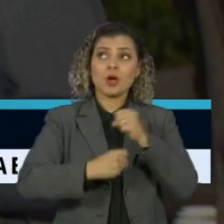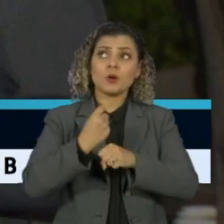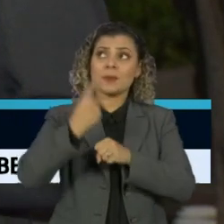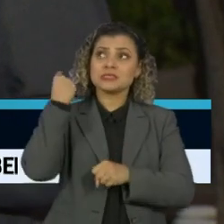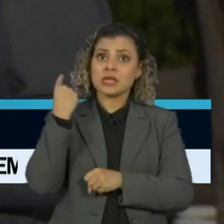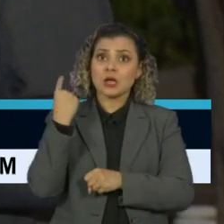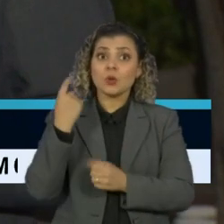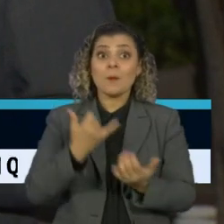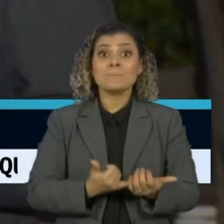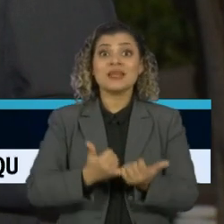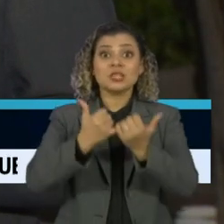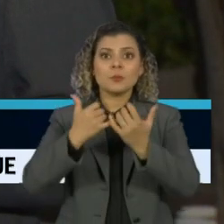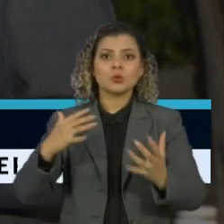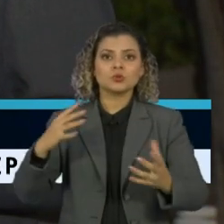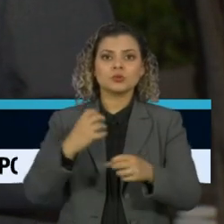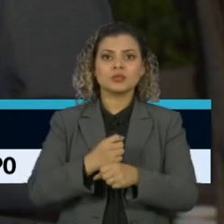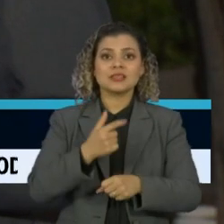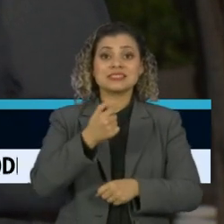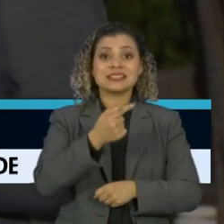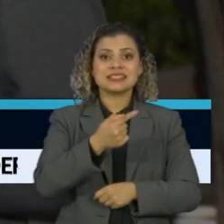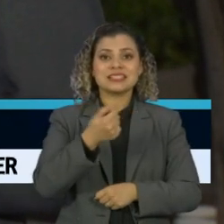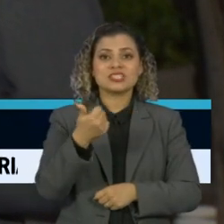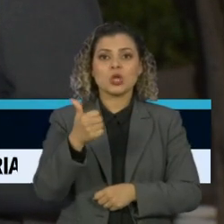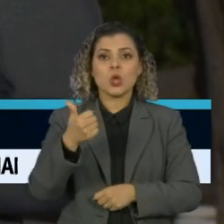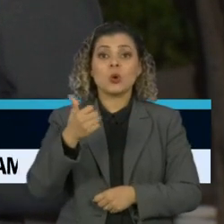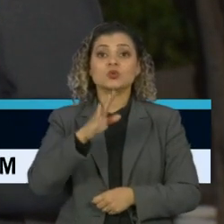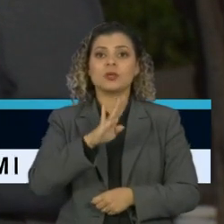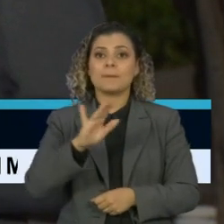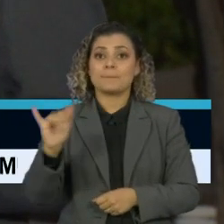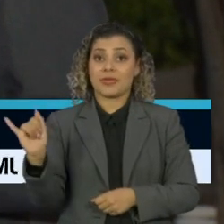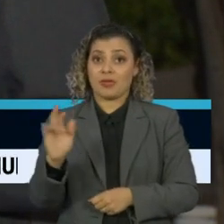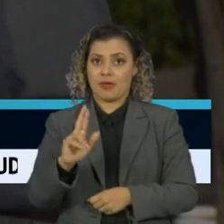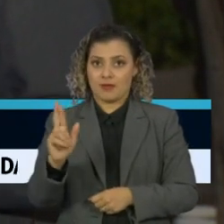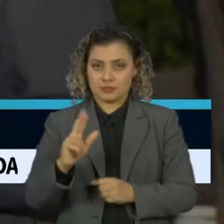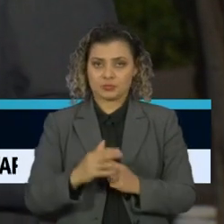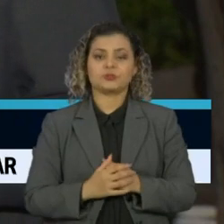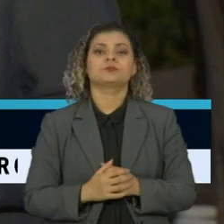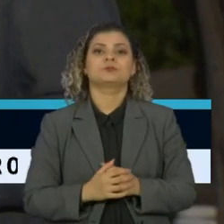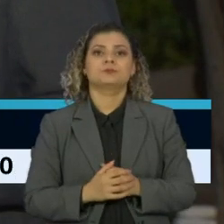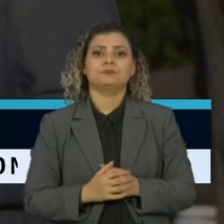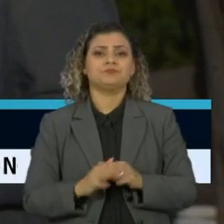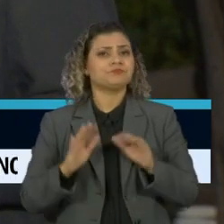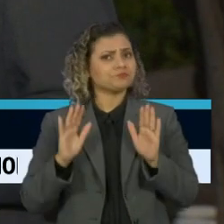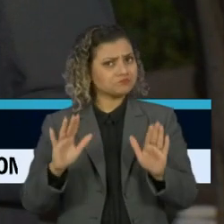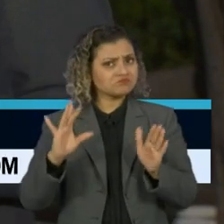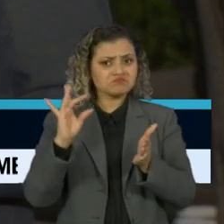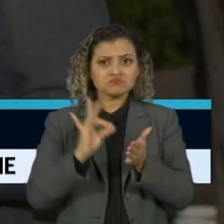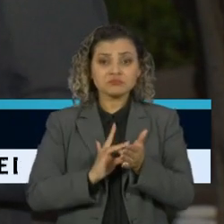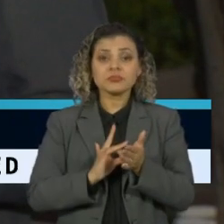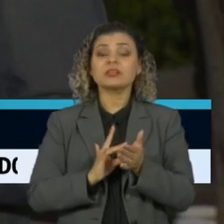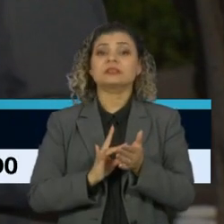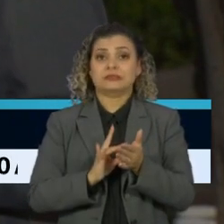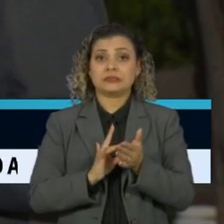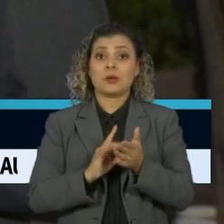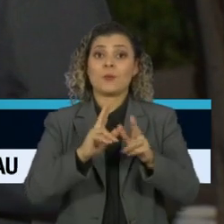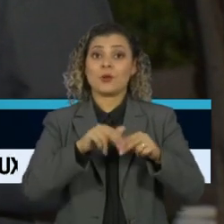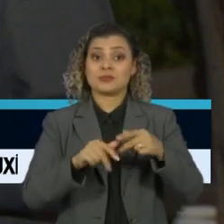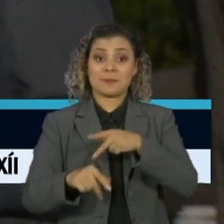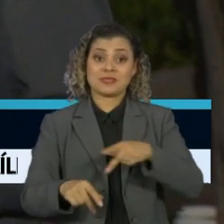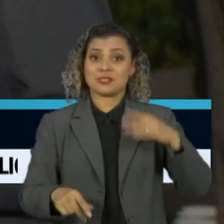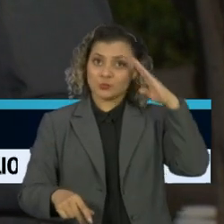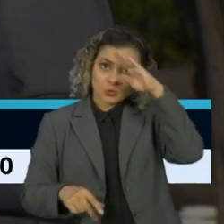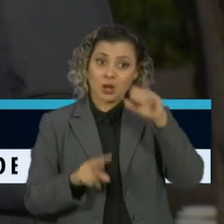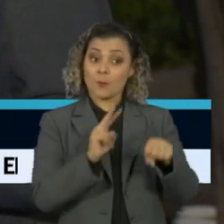passado, patrimônio líquido de 711 bilhões de reais. Sem as companhias blindadas pelo presidente